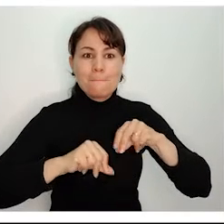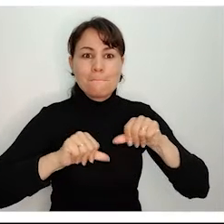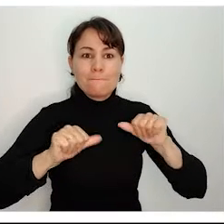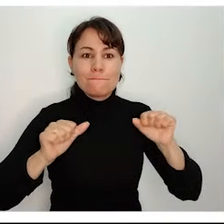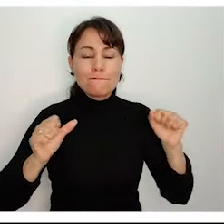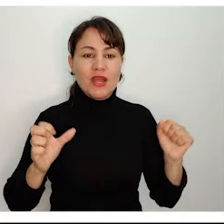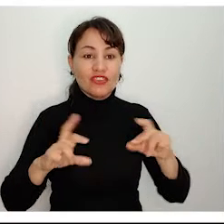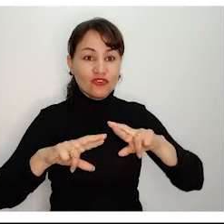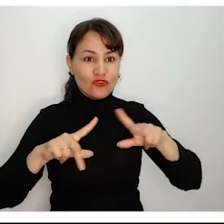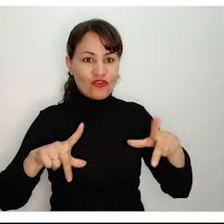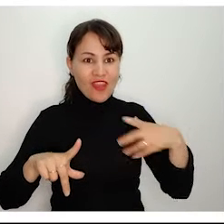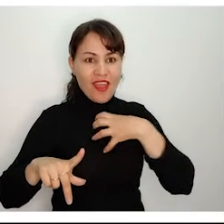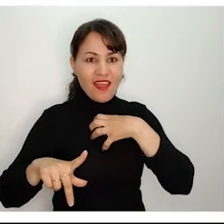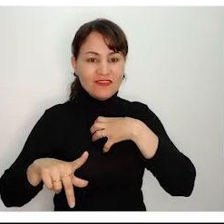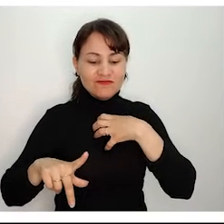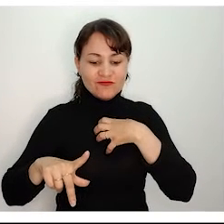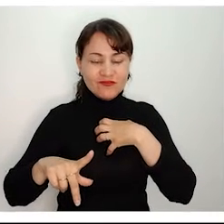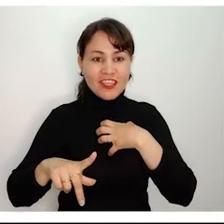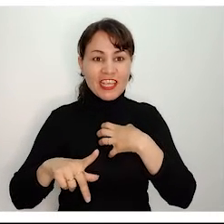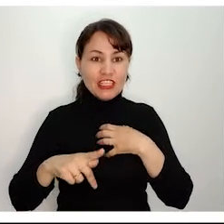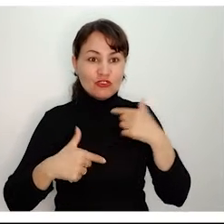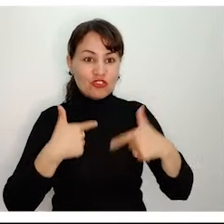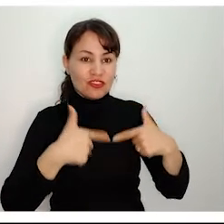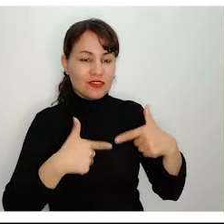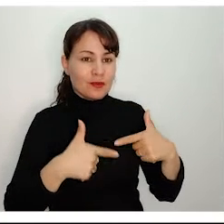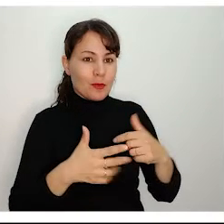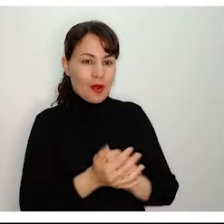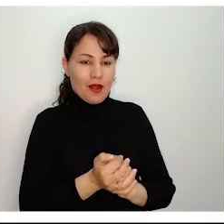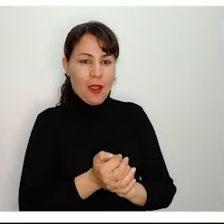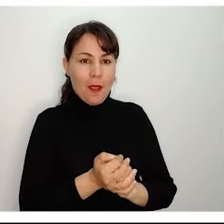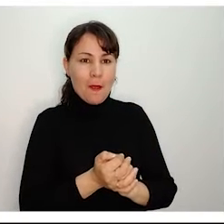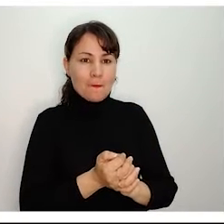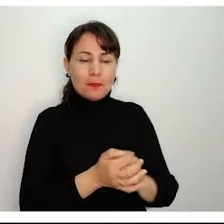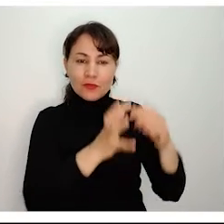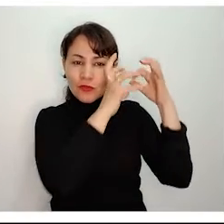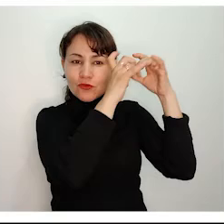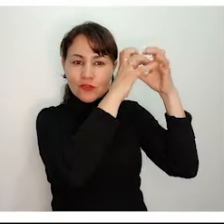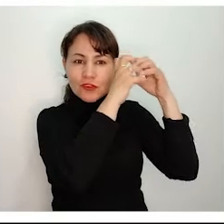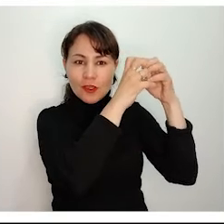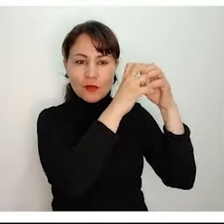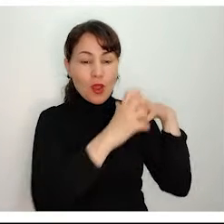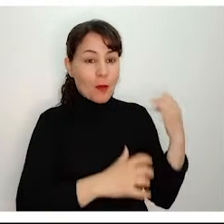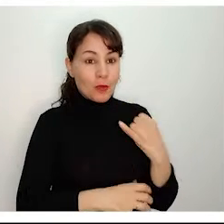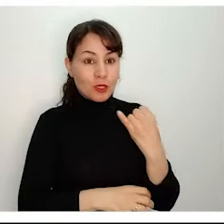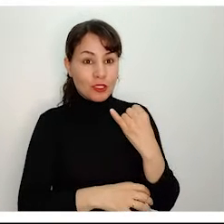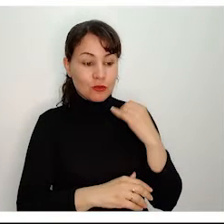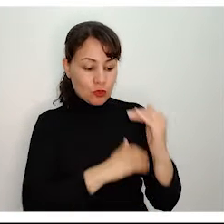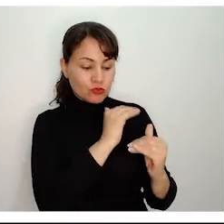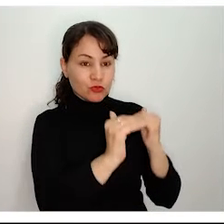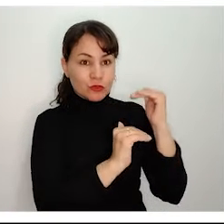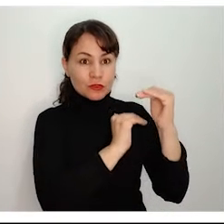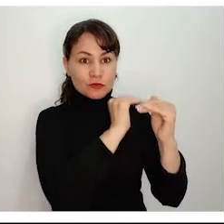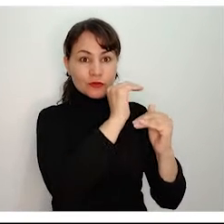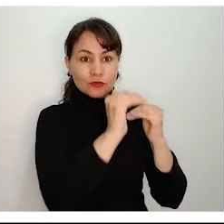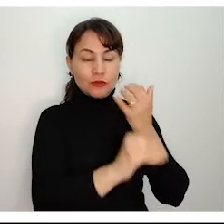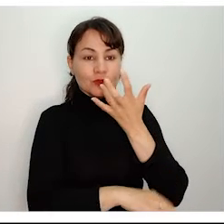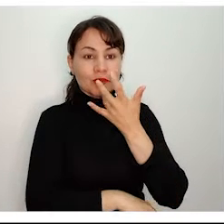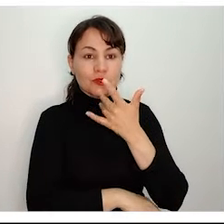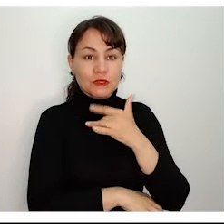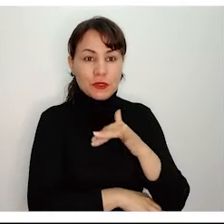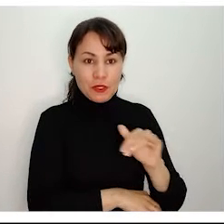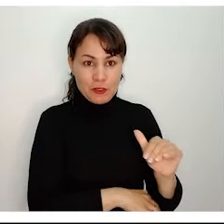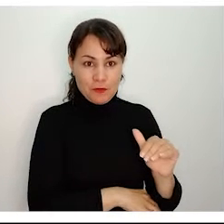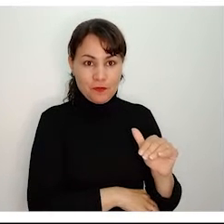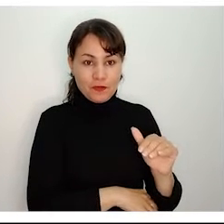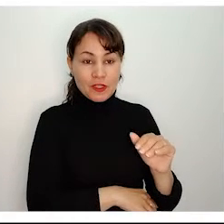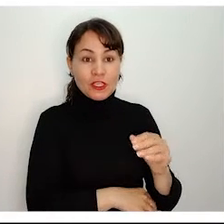sensoriais, diferentes sensações que possam ser integradas pelo cérebro. Isso é bastante importante para o